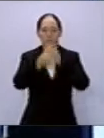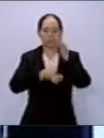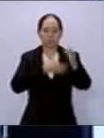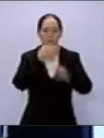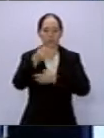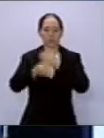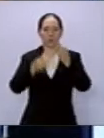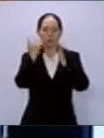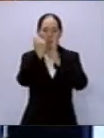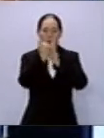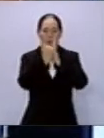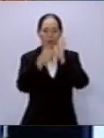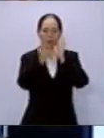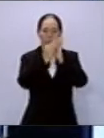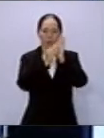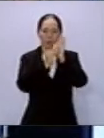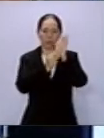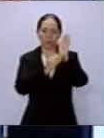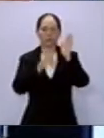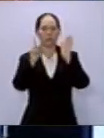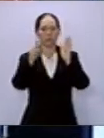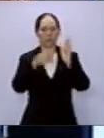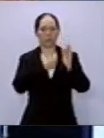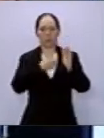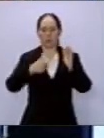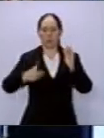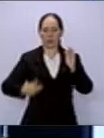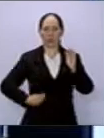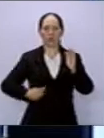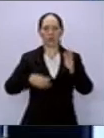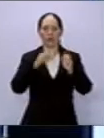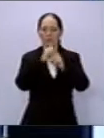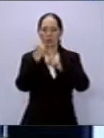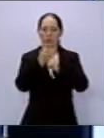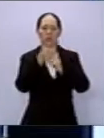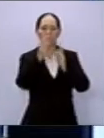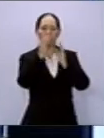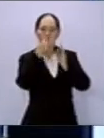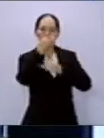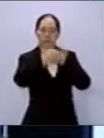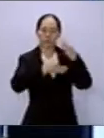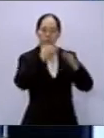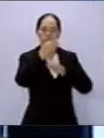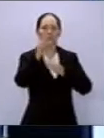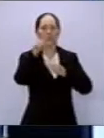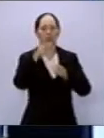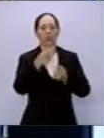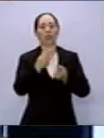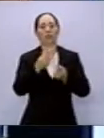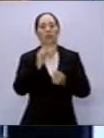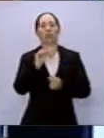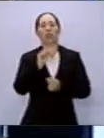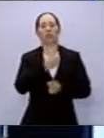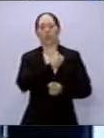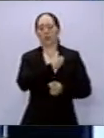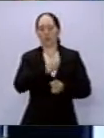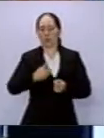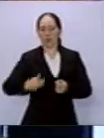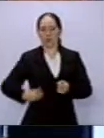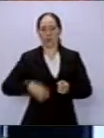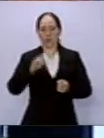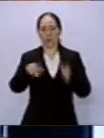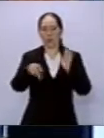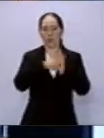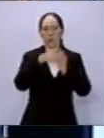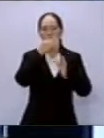Pine nas propostas do governo nós também achamos importante o debate porque não achamos que nenhum governante nenhum governo tem autorga de